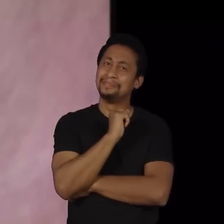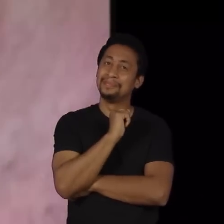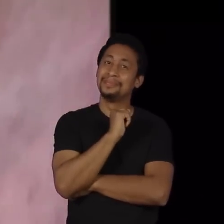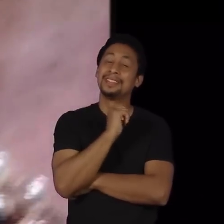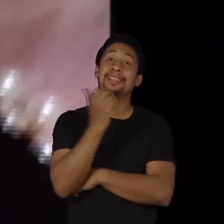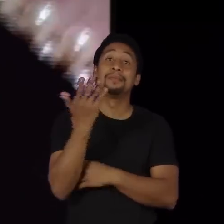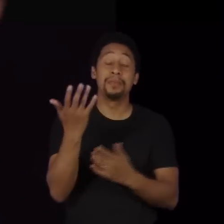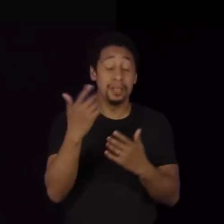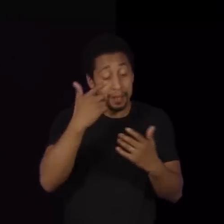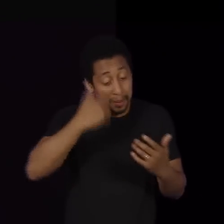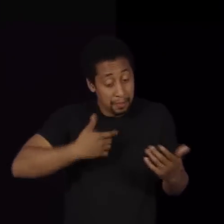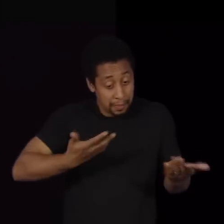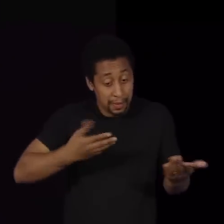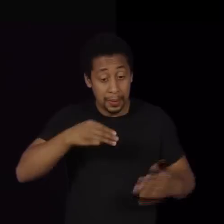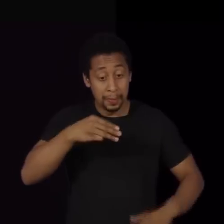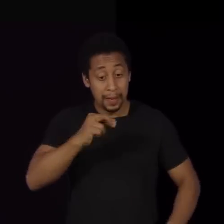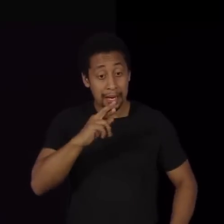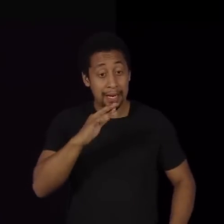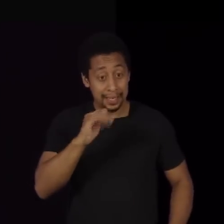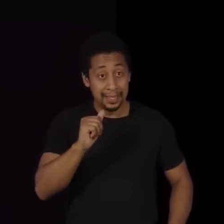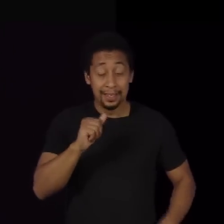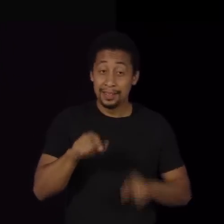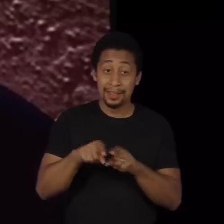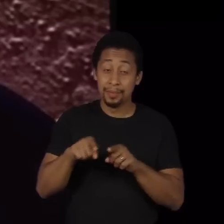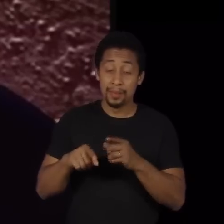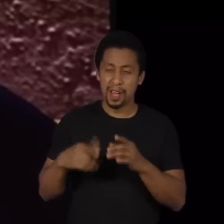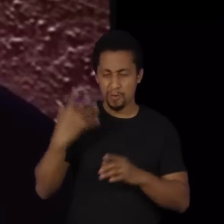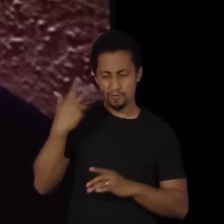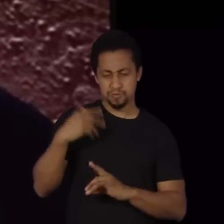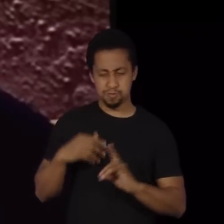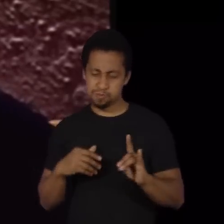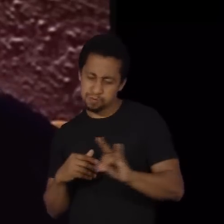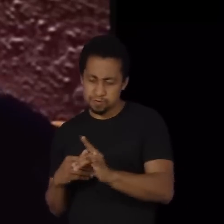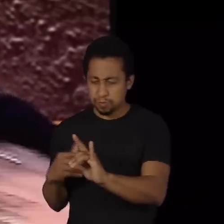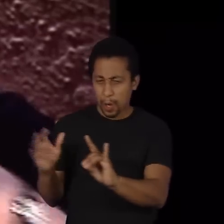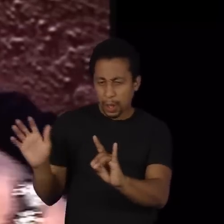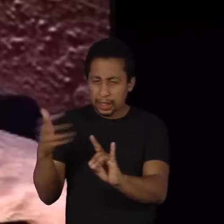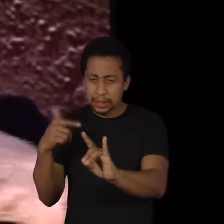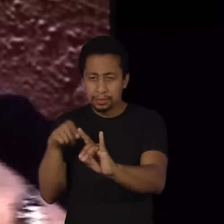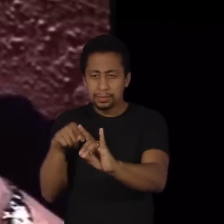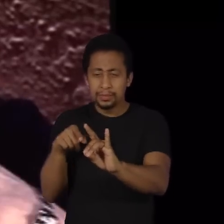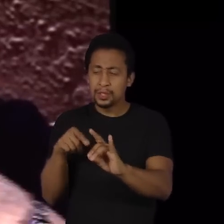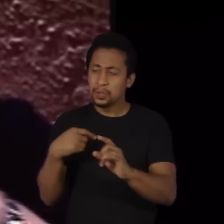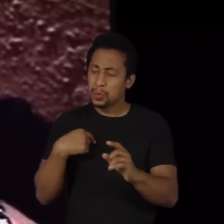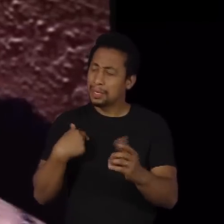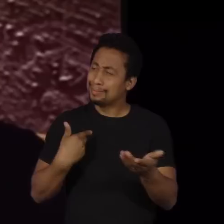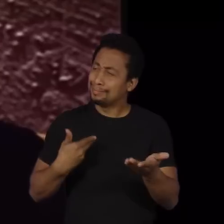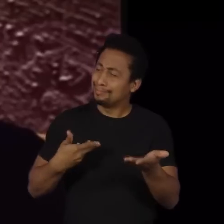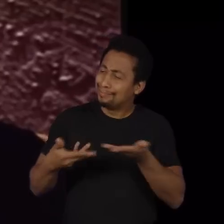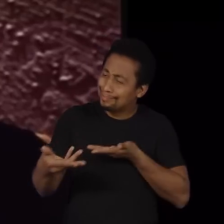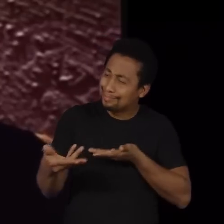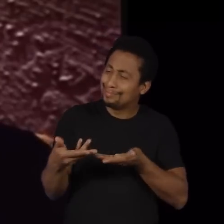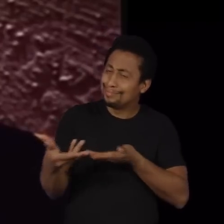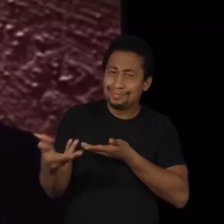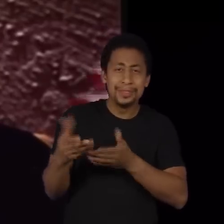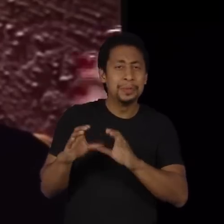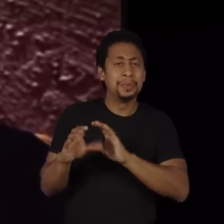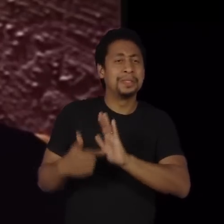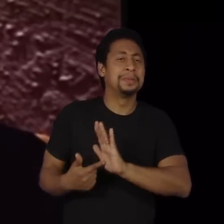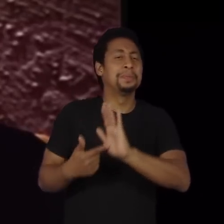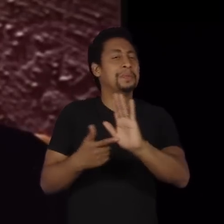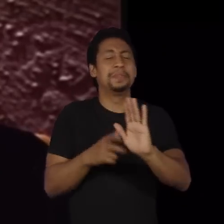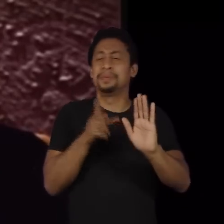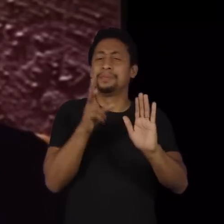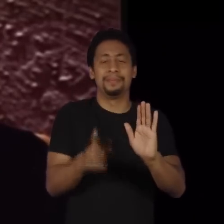eu, Maria Alice e a Pantera somos, na verdade, vasos comunicantes. Você acaba